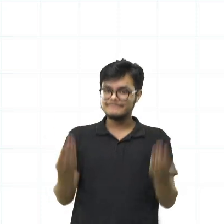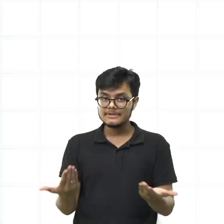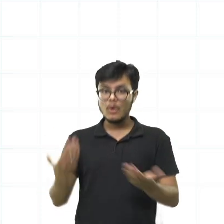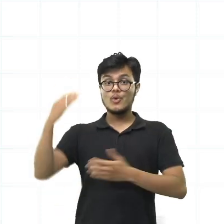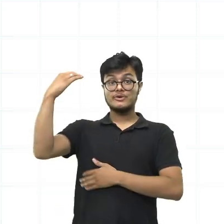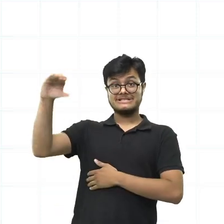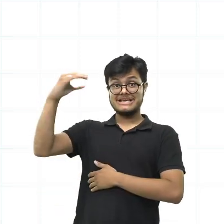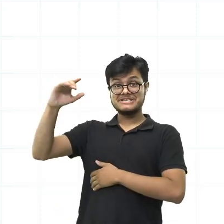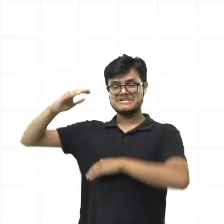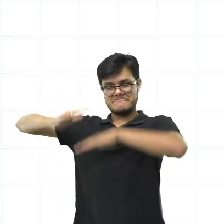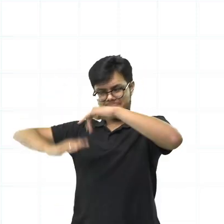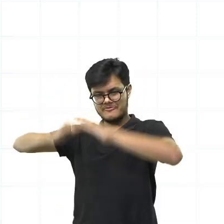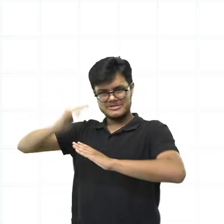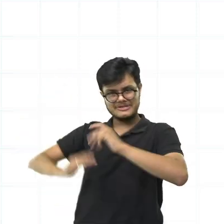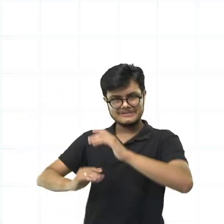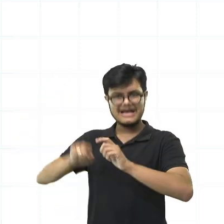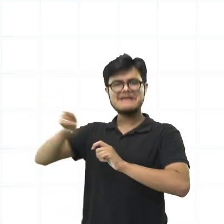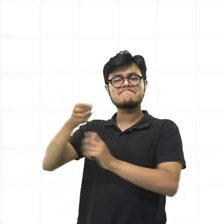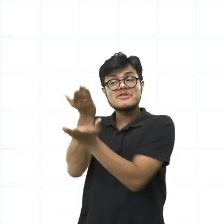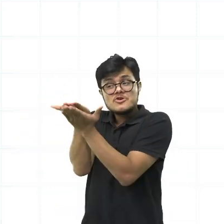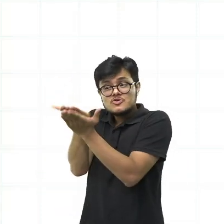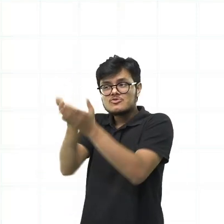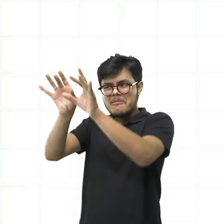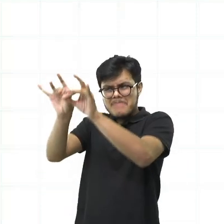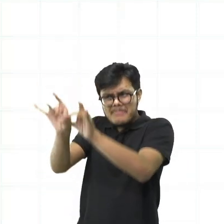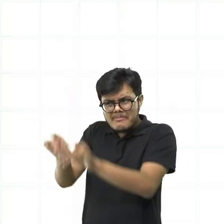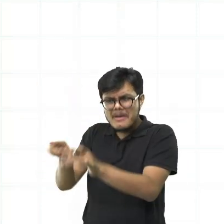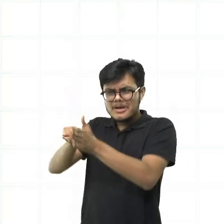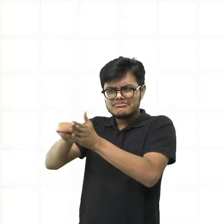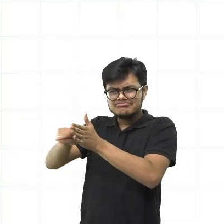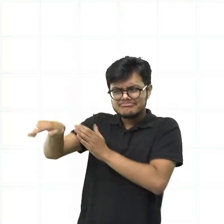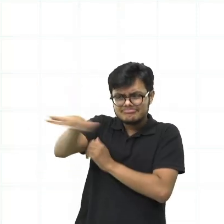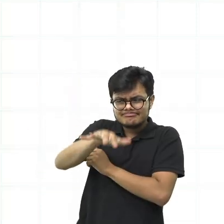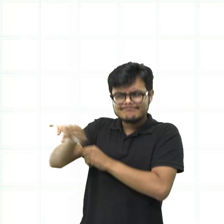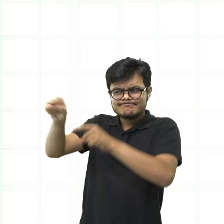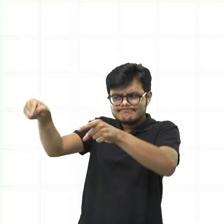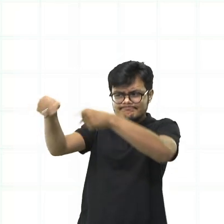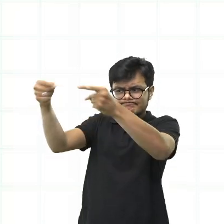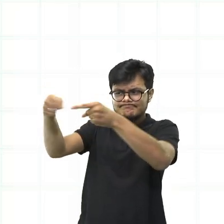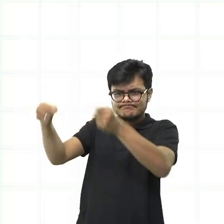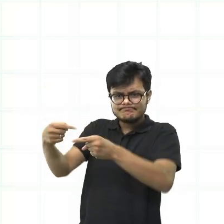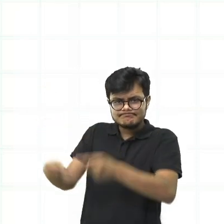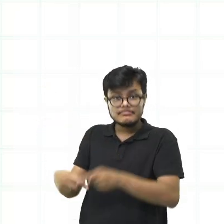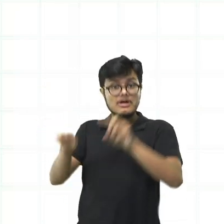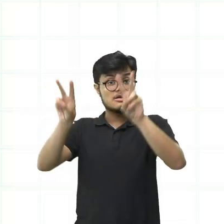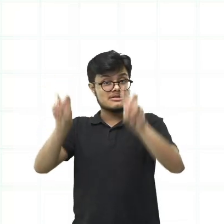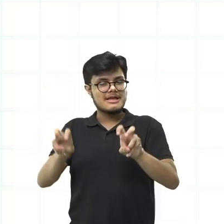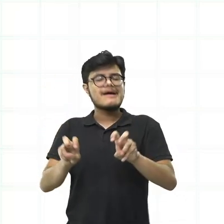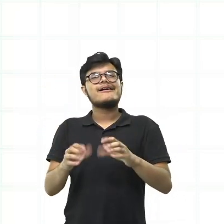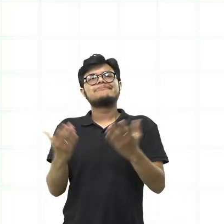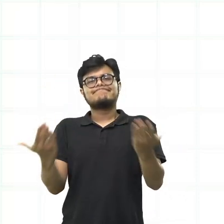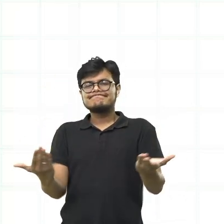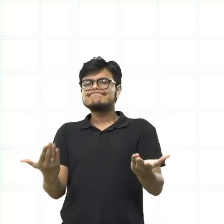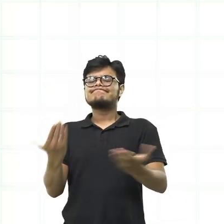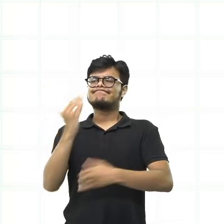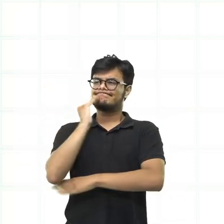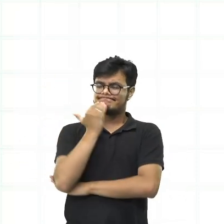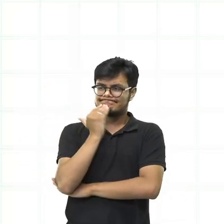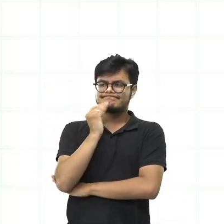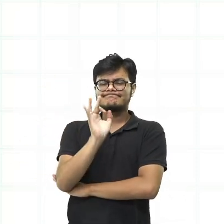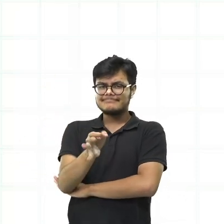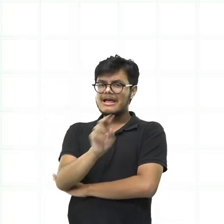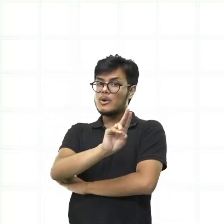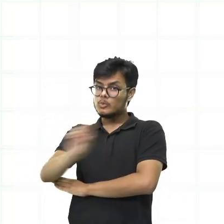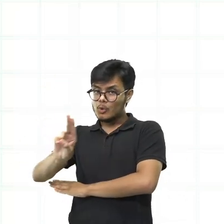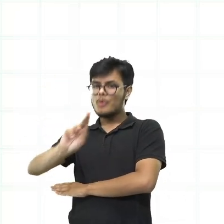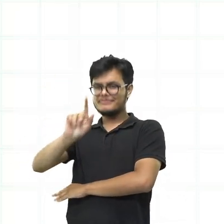esses cientistas, né, fizeram a combinação de alguns elementos para que nós tivéssemos esse nome, né? A Covid